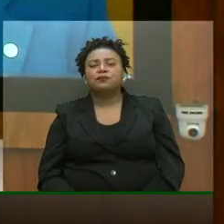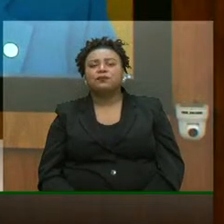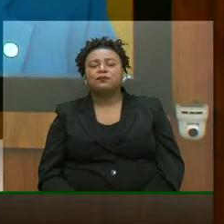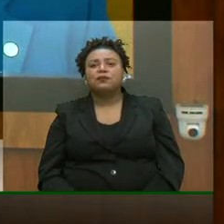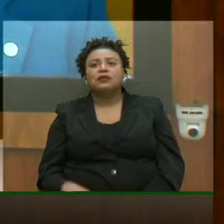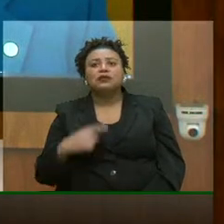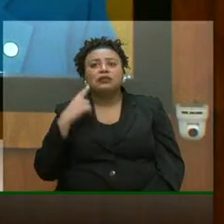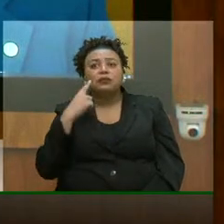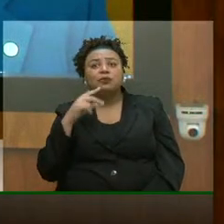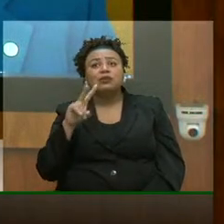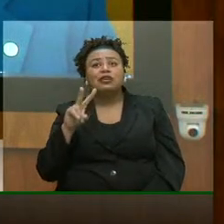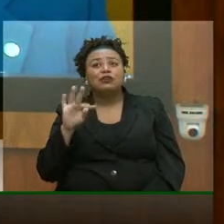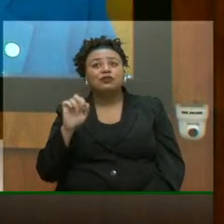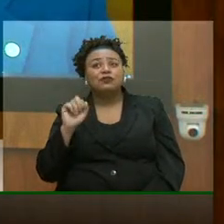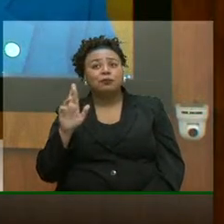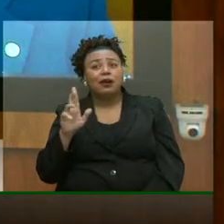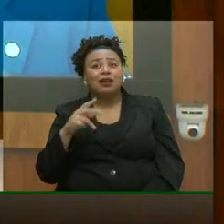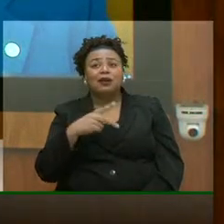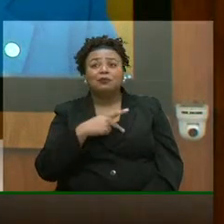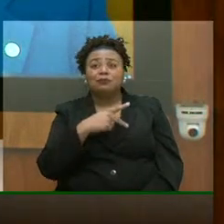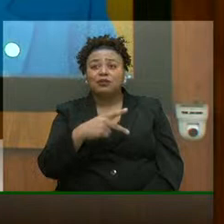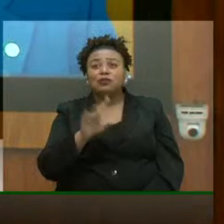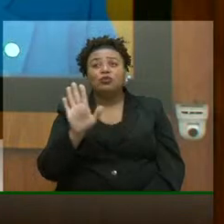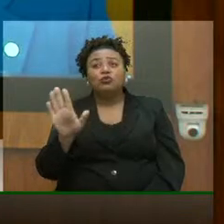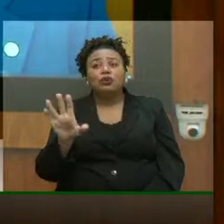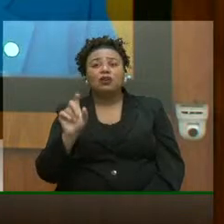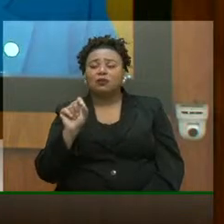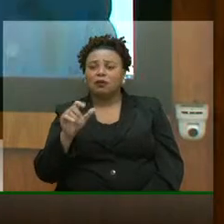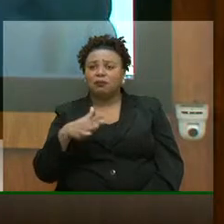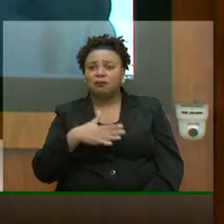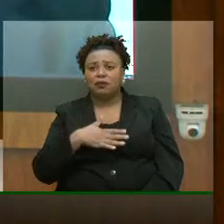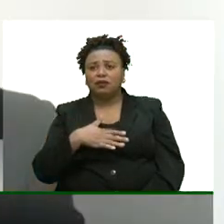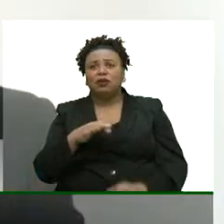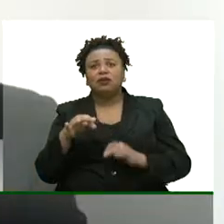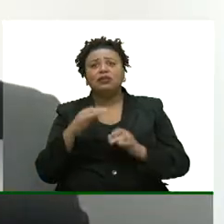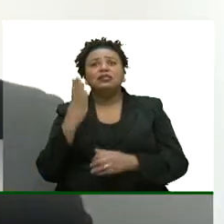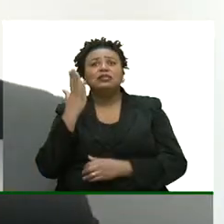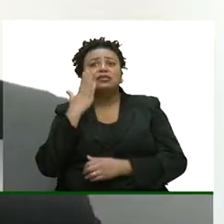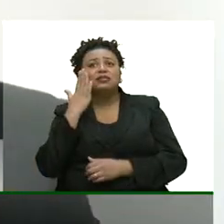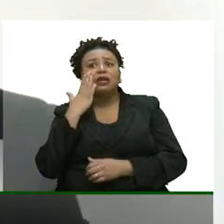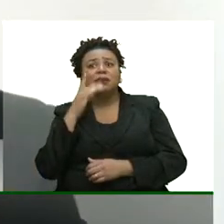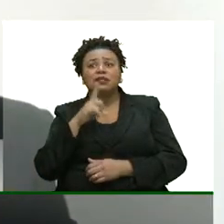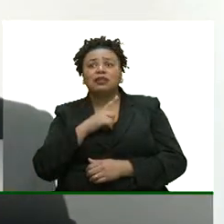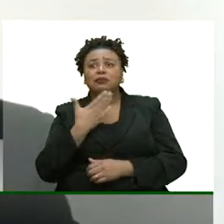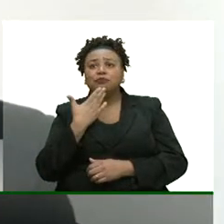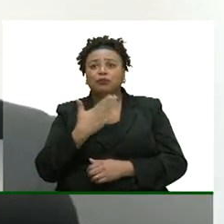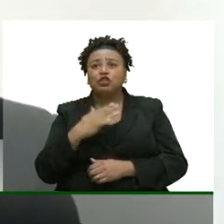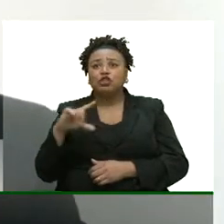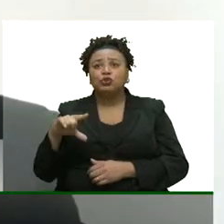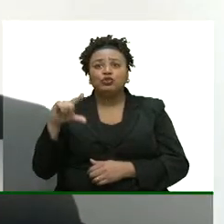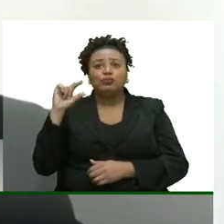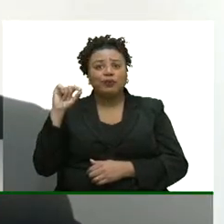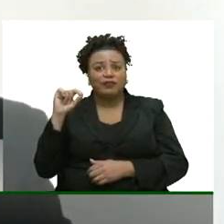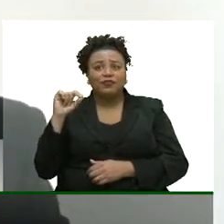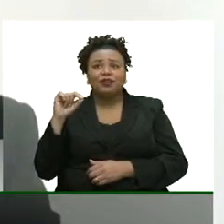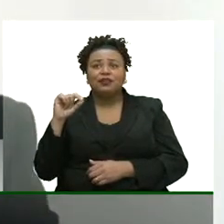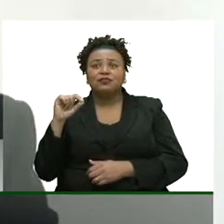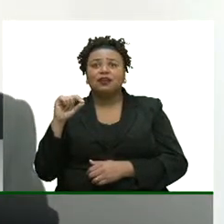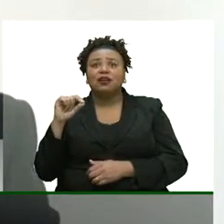Sim. Presidente, minha questão de ordem é saber se há requerimento de preferência nesse